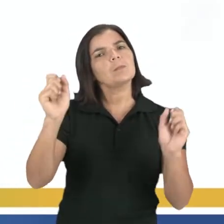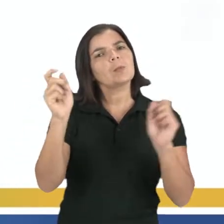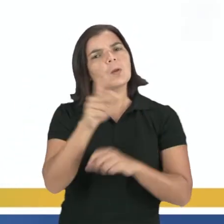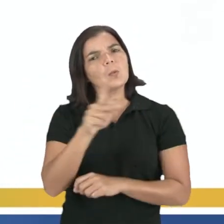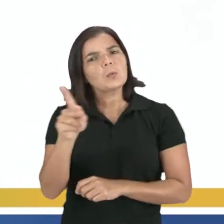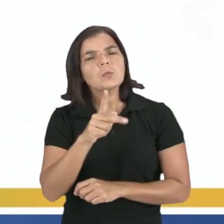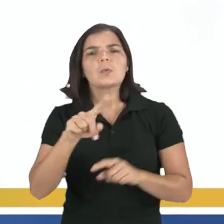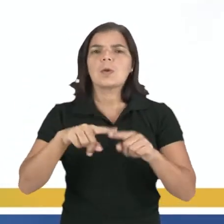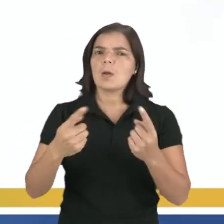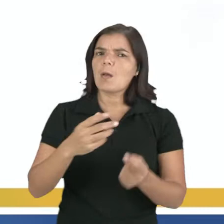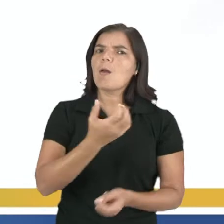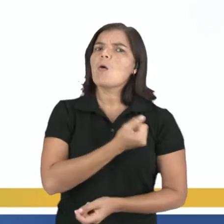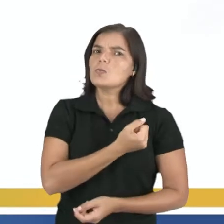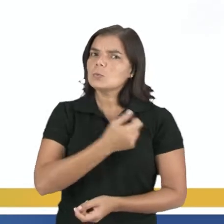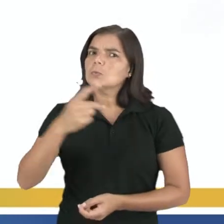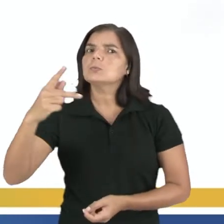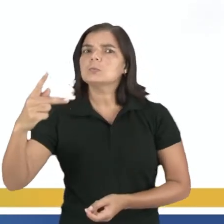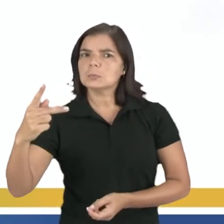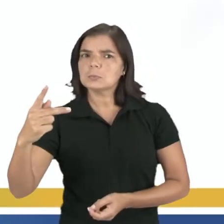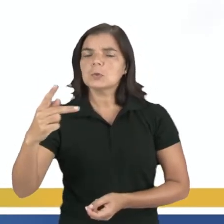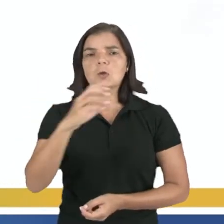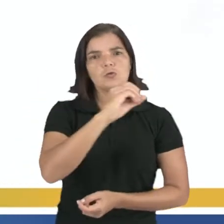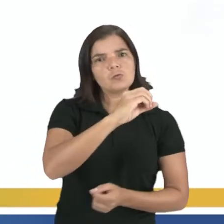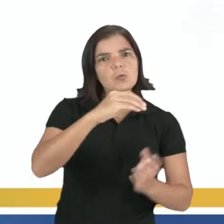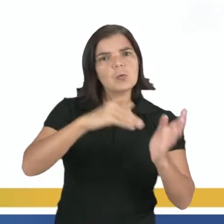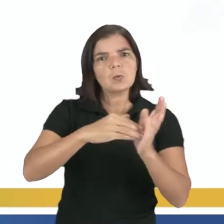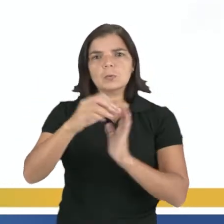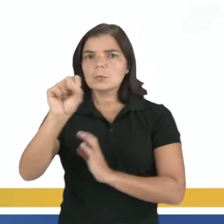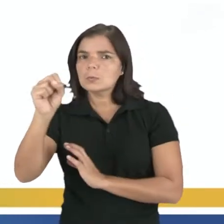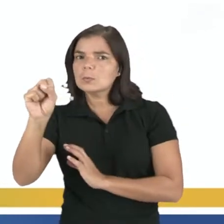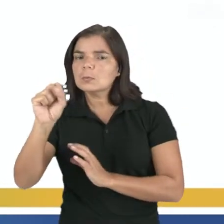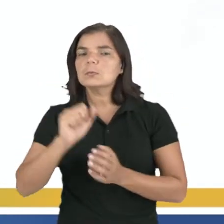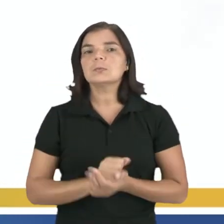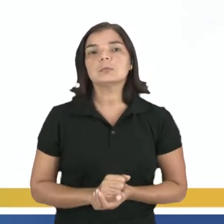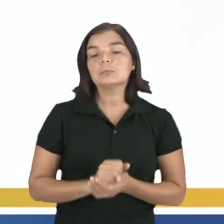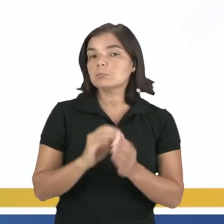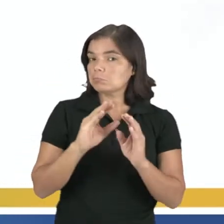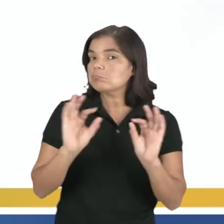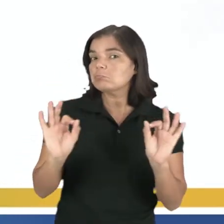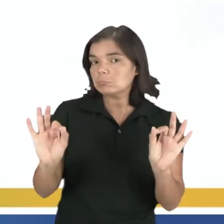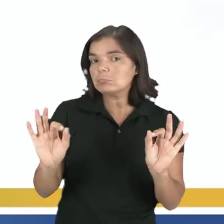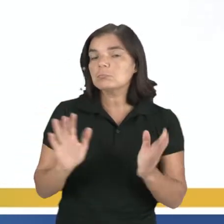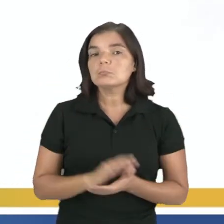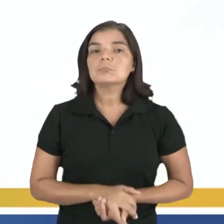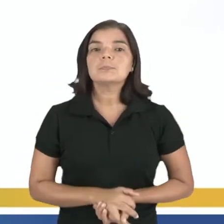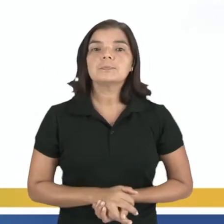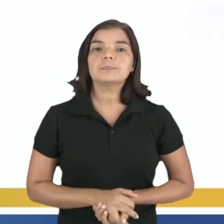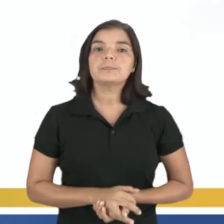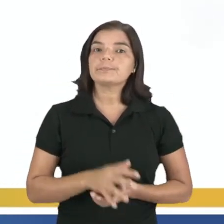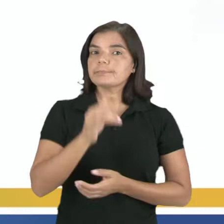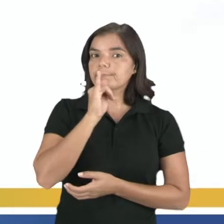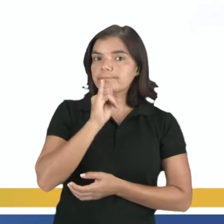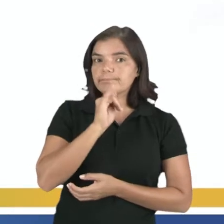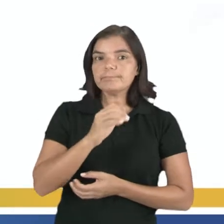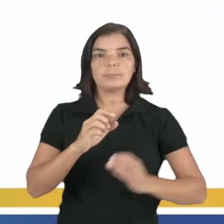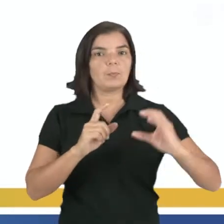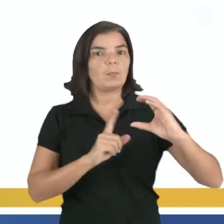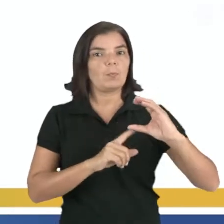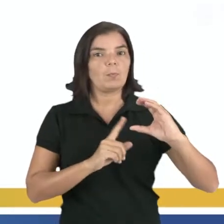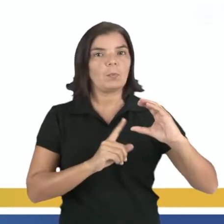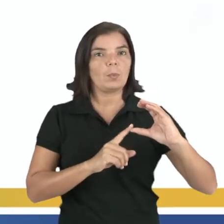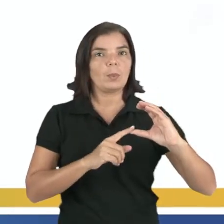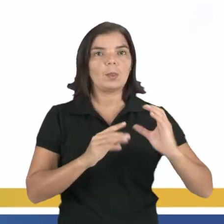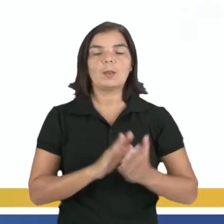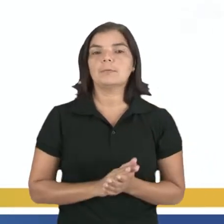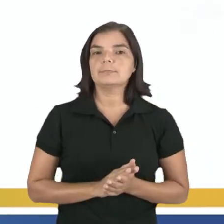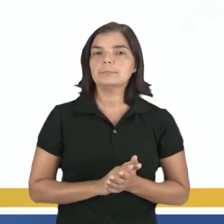professor, são os números pares, né, de 0 a 8. Uma ótima sugestão. Exemplo C. Aí nós